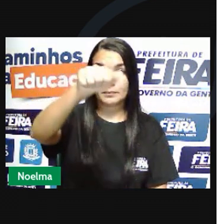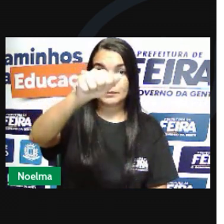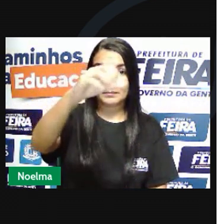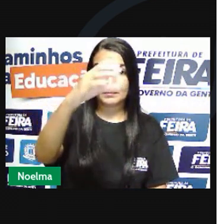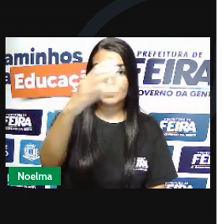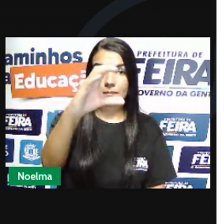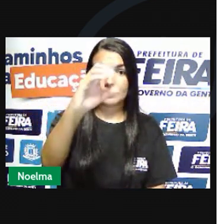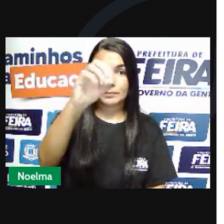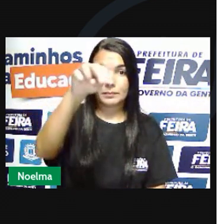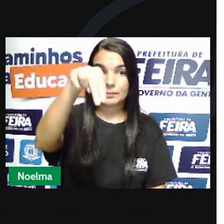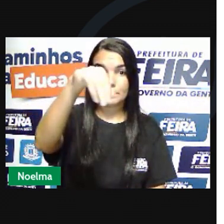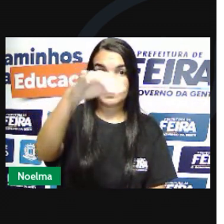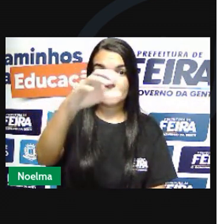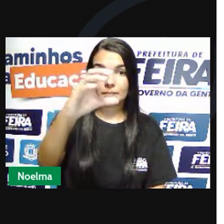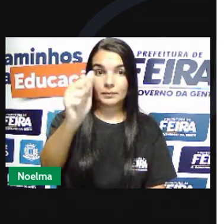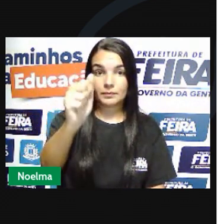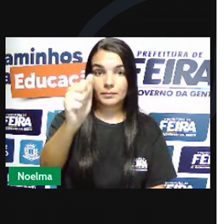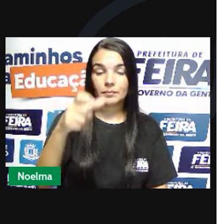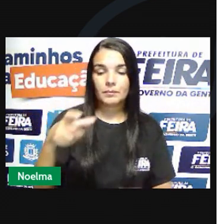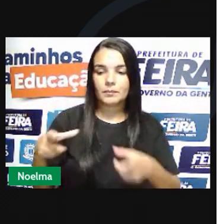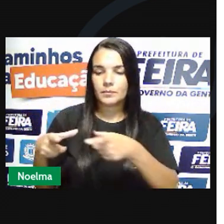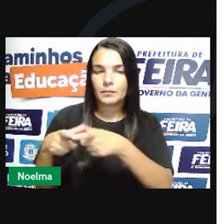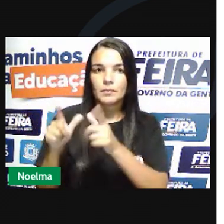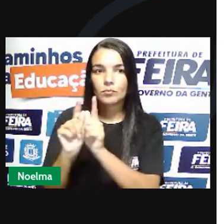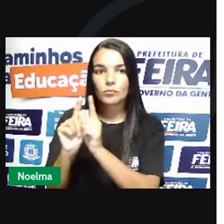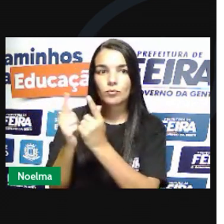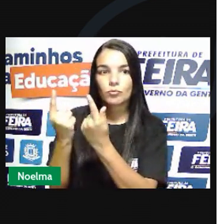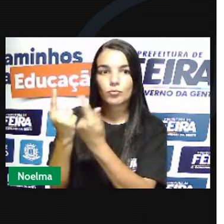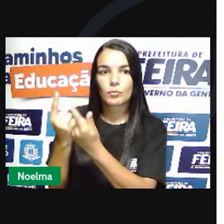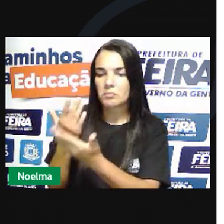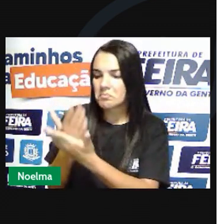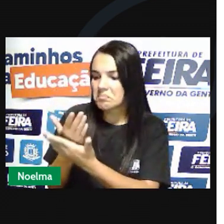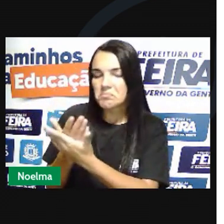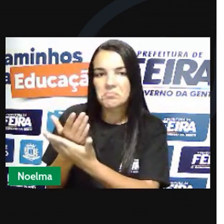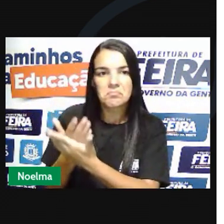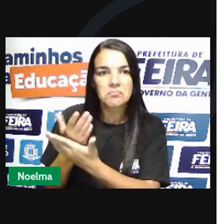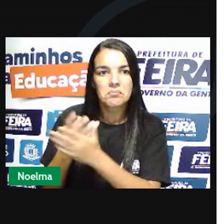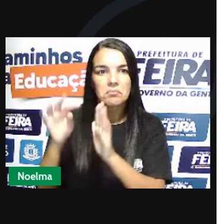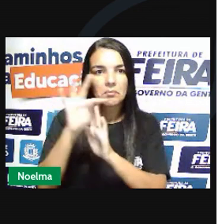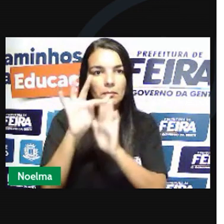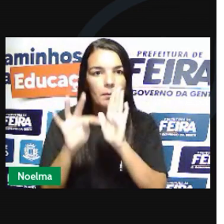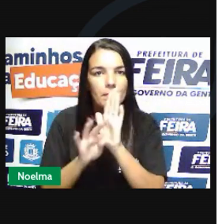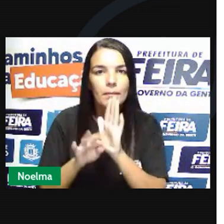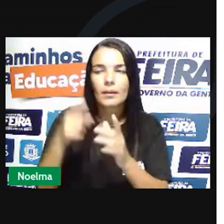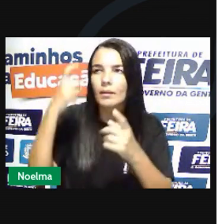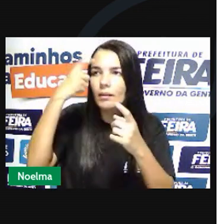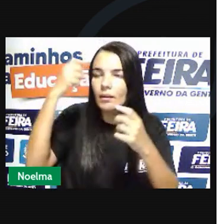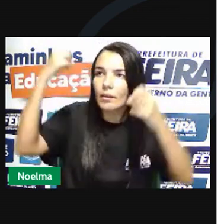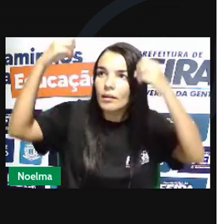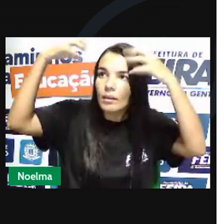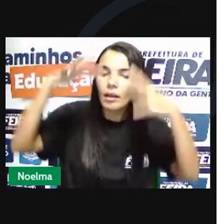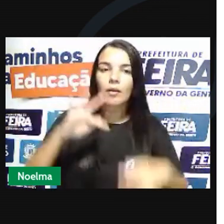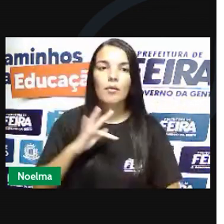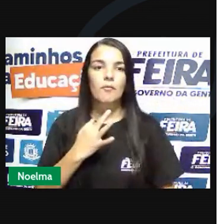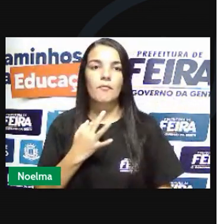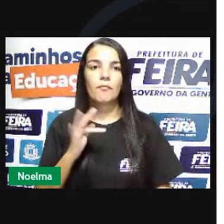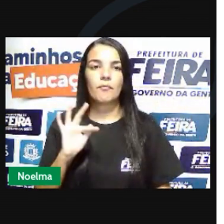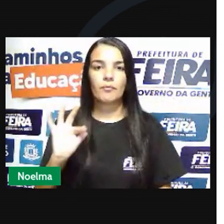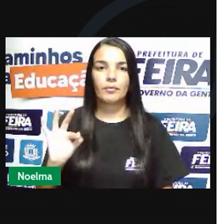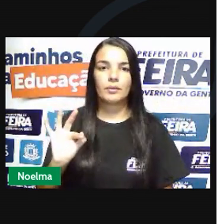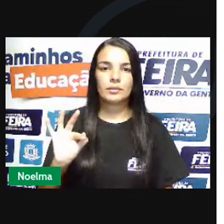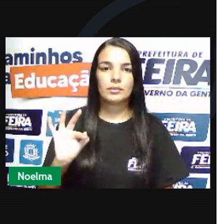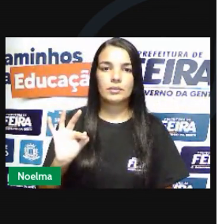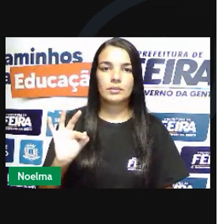Luz. Os membros reuniam-se para traduzir e estudar textos de pensadores franceses, como Rousseau e